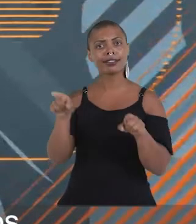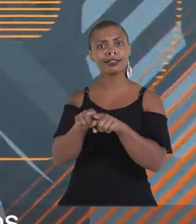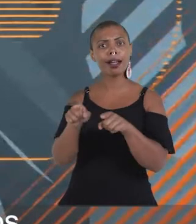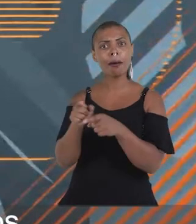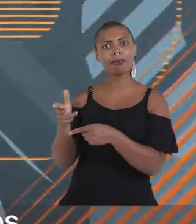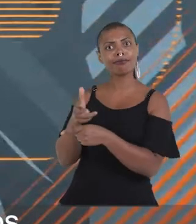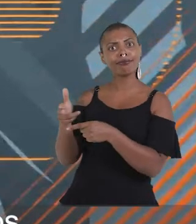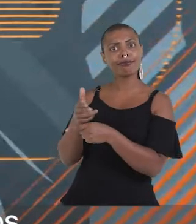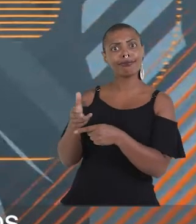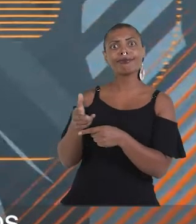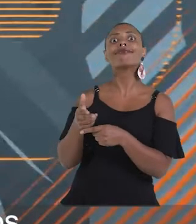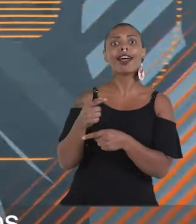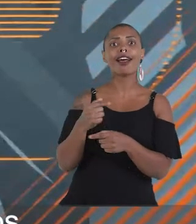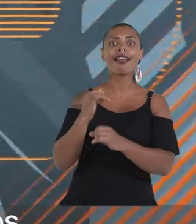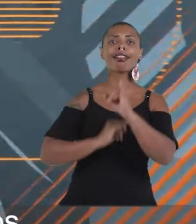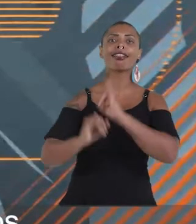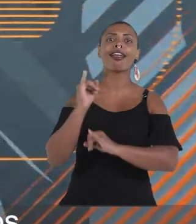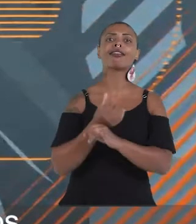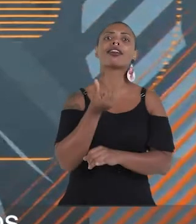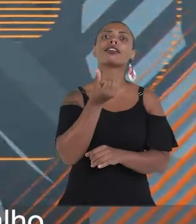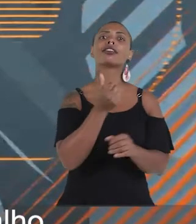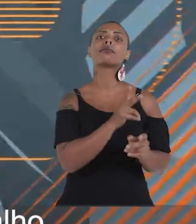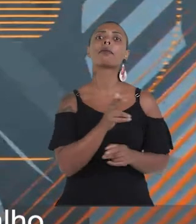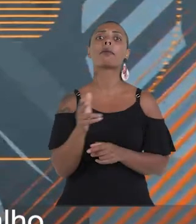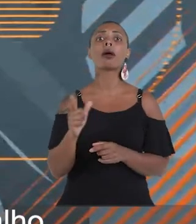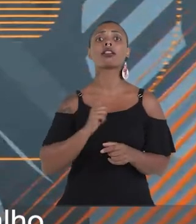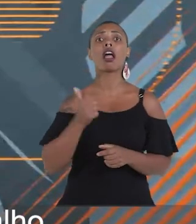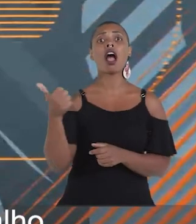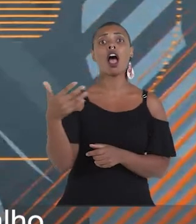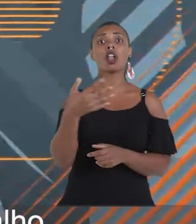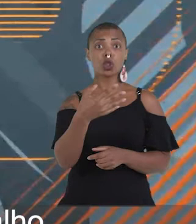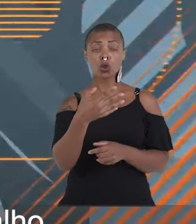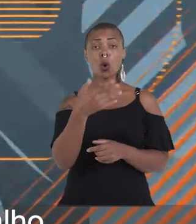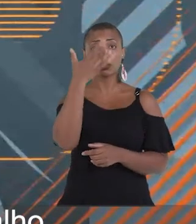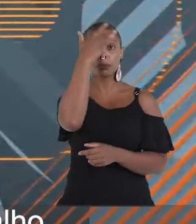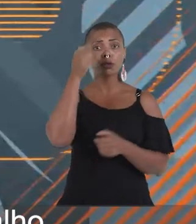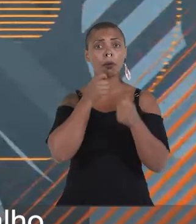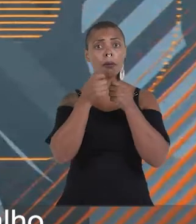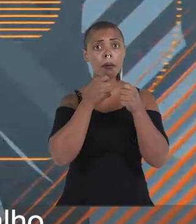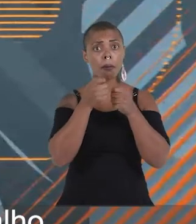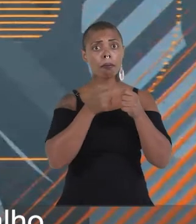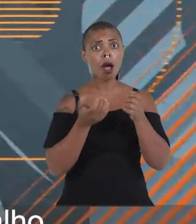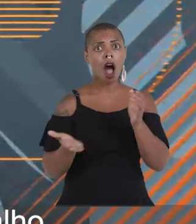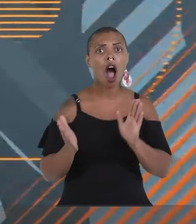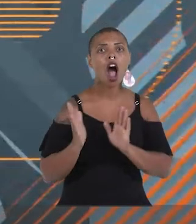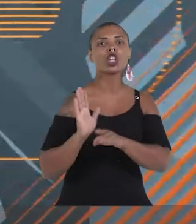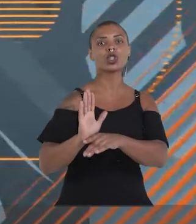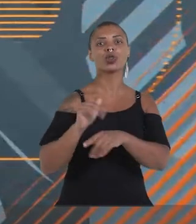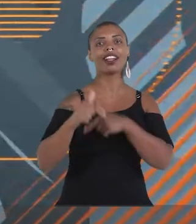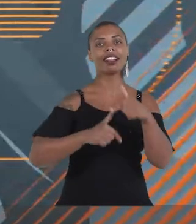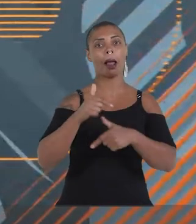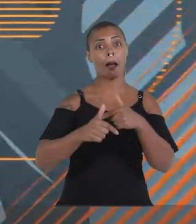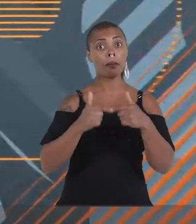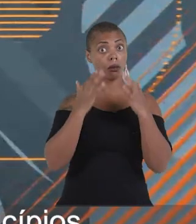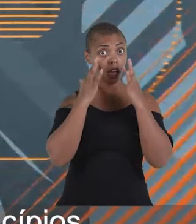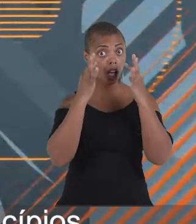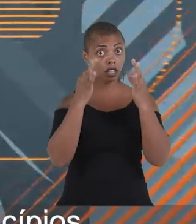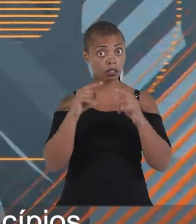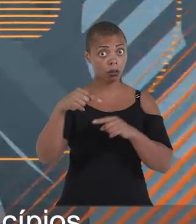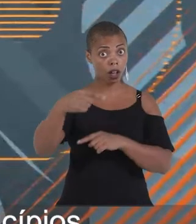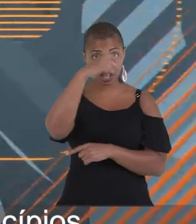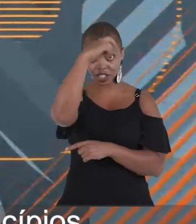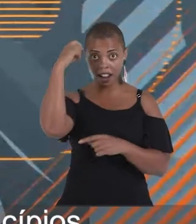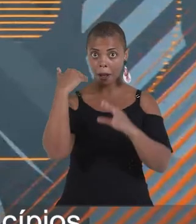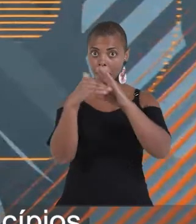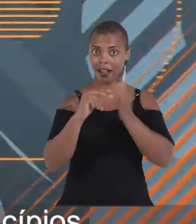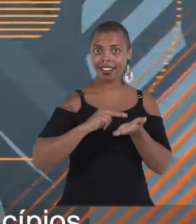também a websérie de 6 episódios que preparamos com os 14 especialistas que colaboraram com esse trabalho. E fique atento, em janeiro vamos